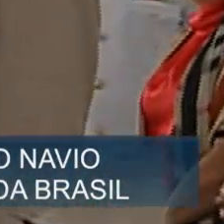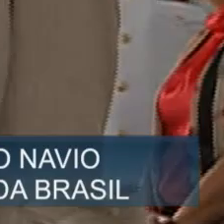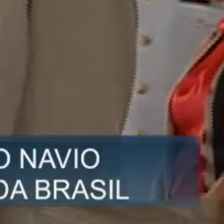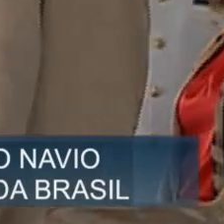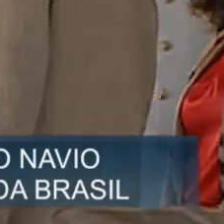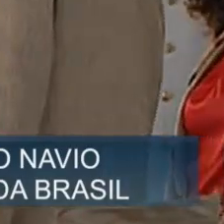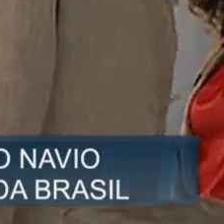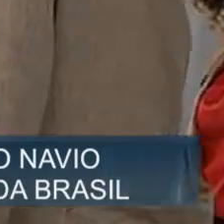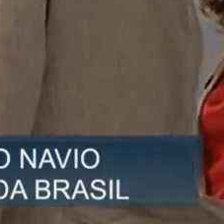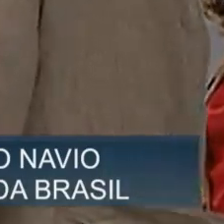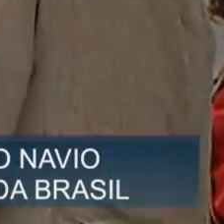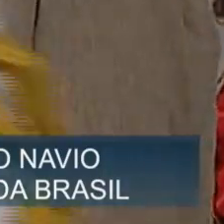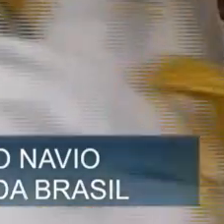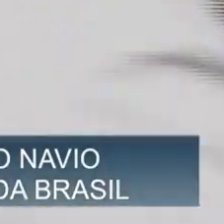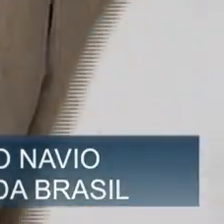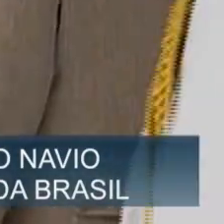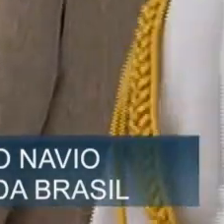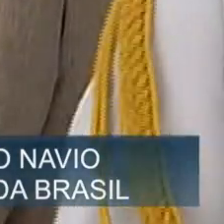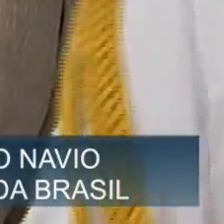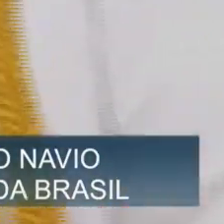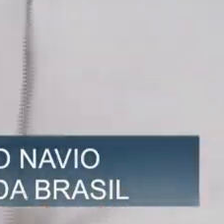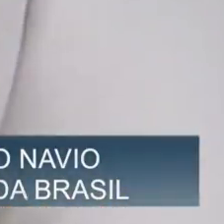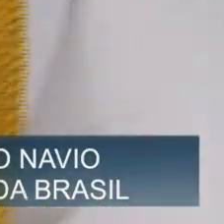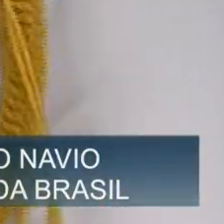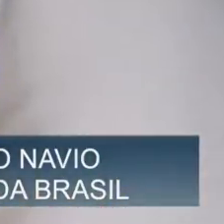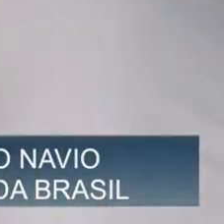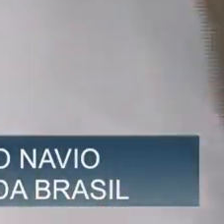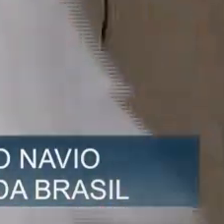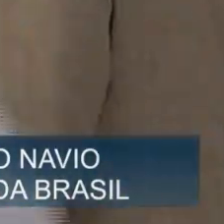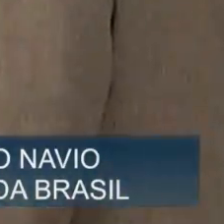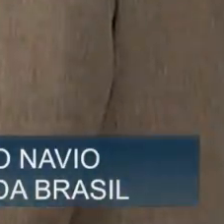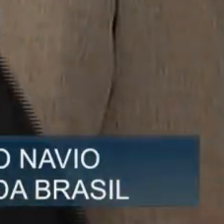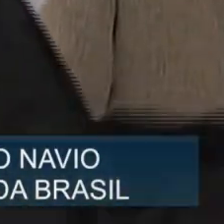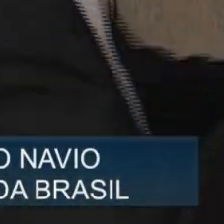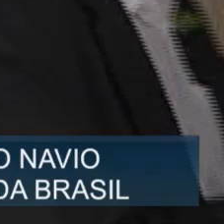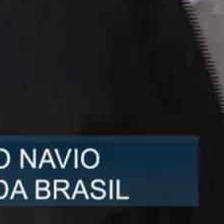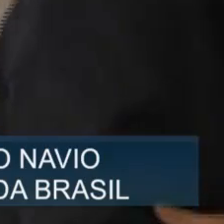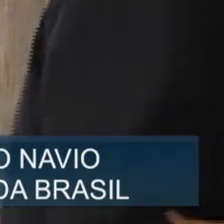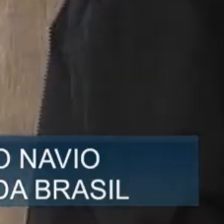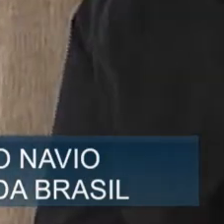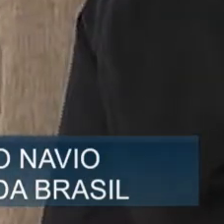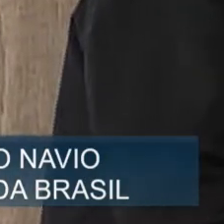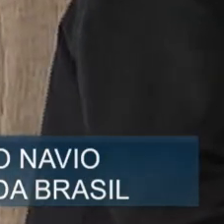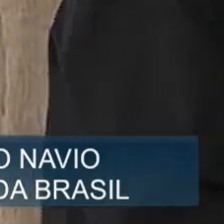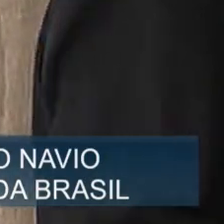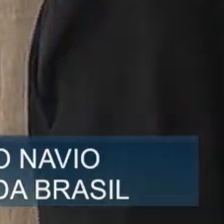do ministro-chefe do gabinete pessoal da presidenta da República, Jax